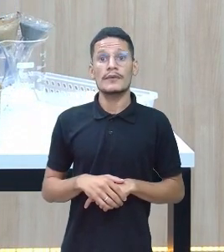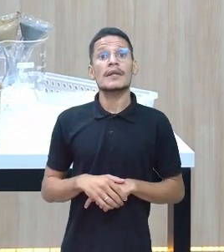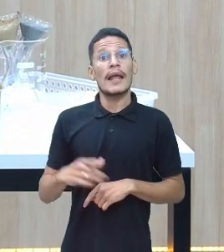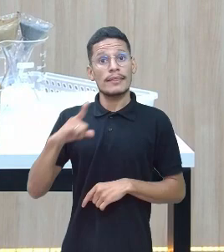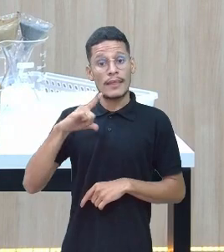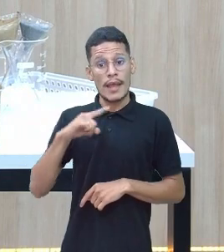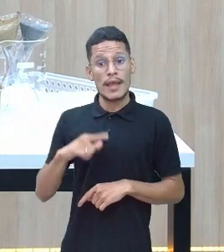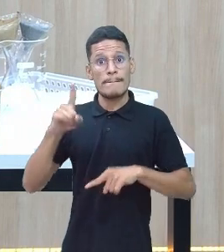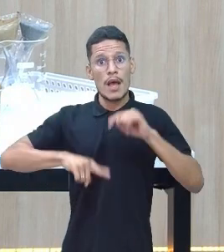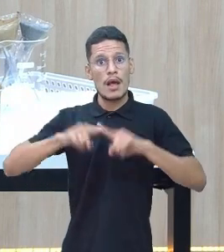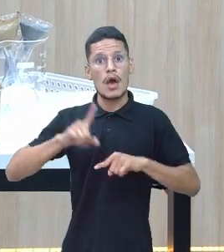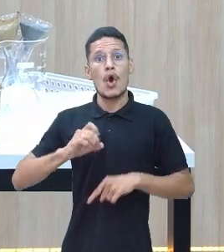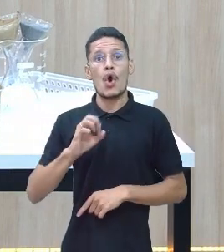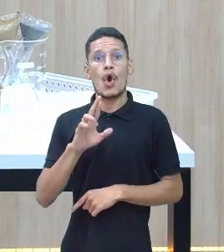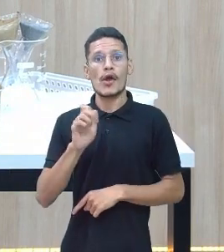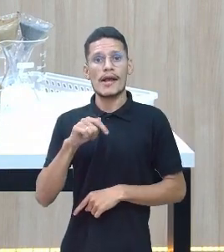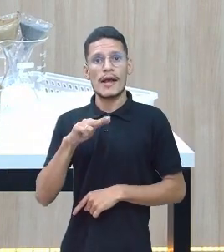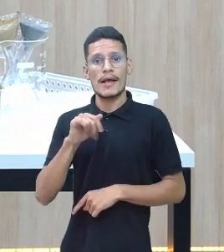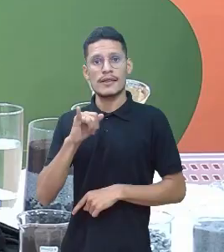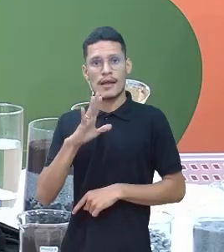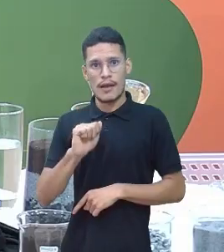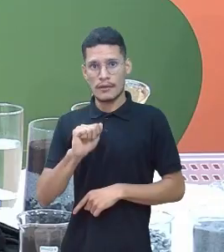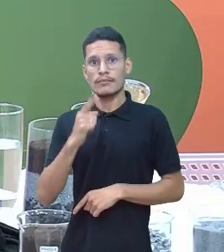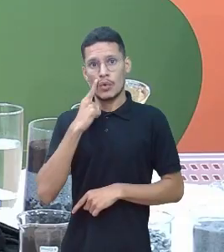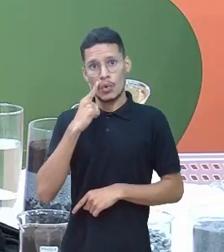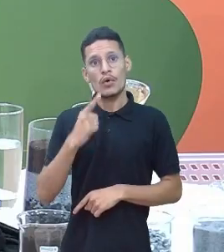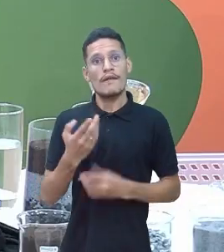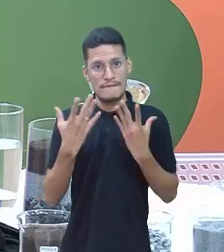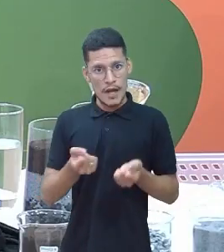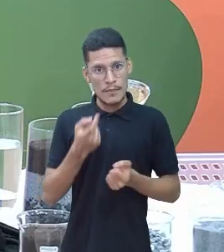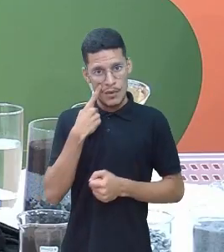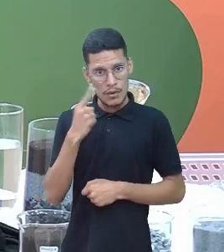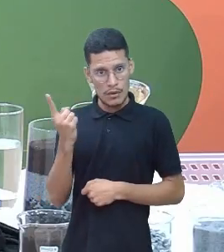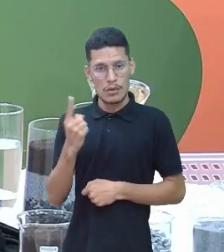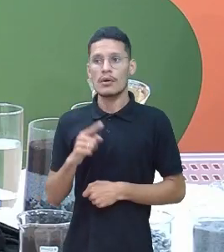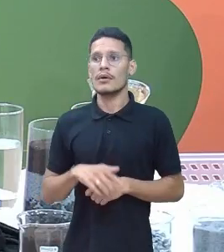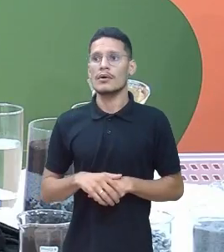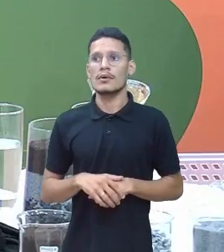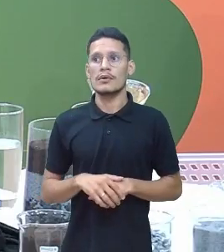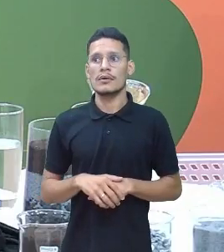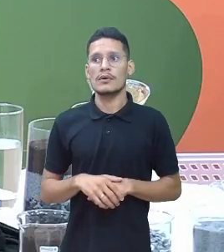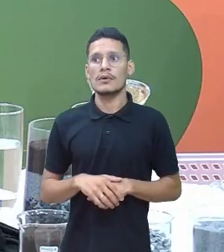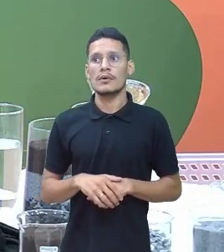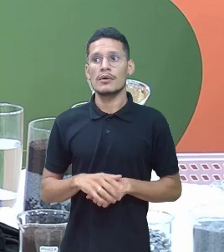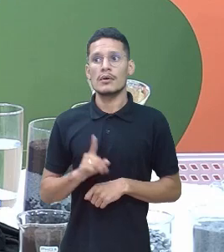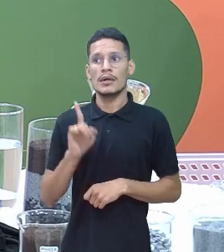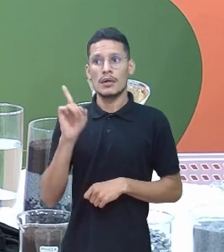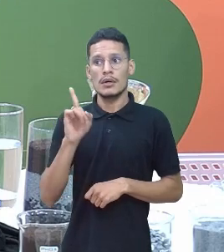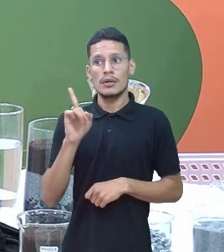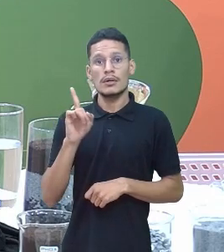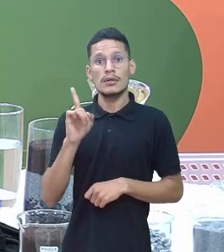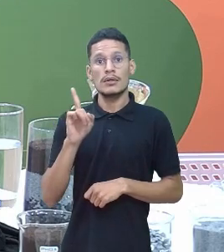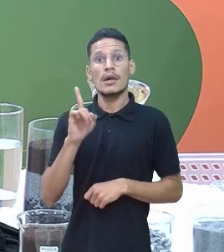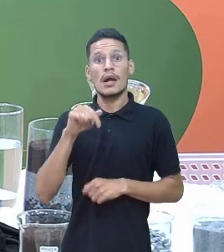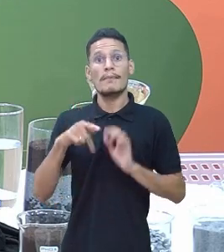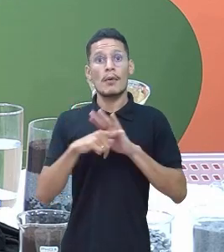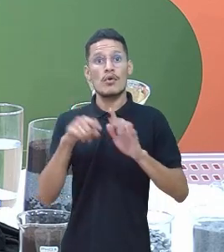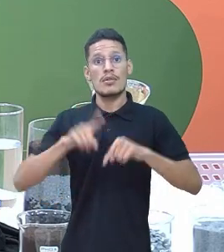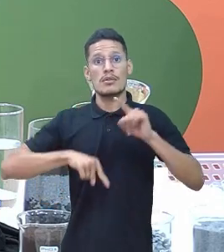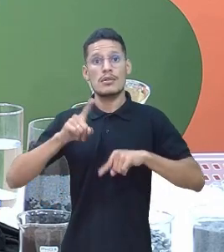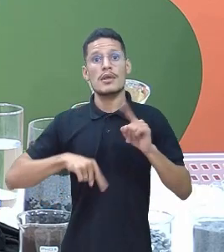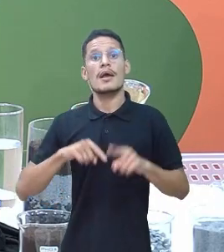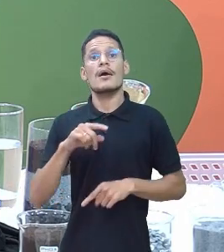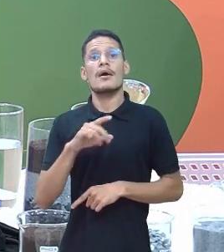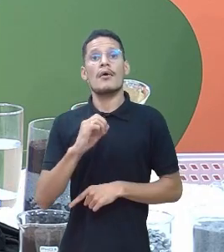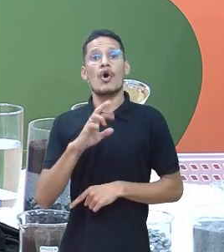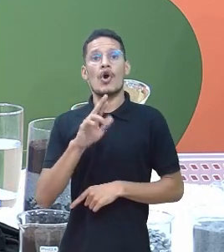rico em matéria orgânica. Vamos ver o que vai acontecer com ele. Esse solo aqui é rico em matéria